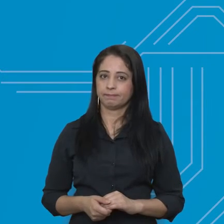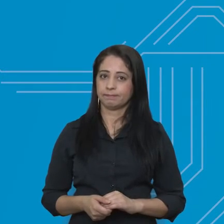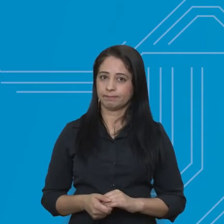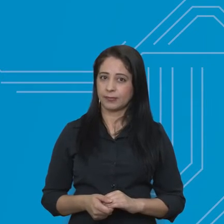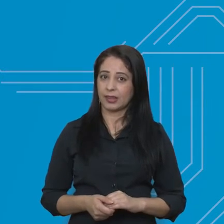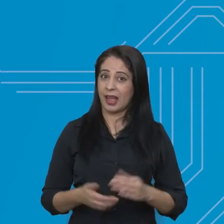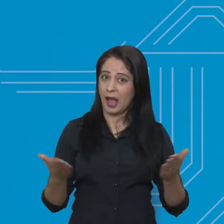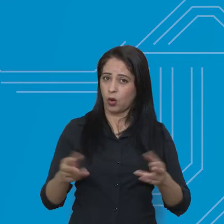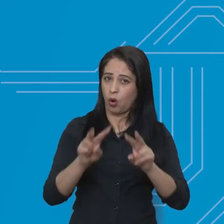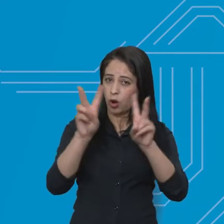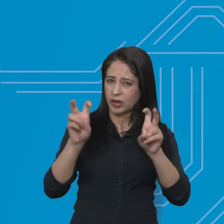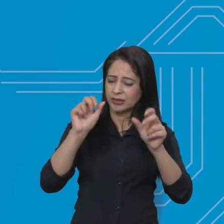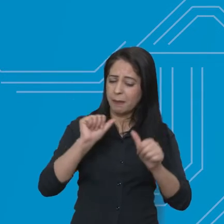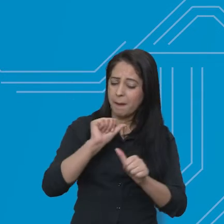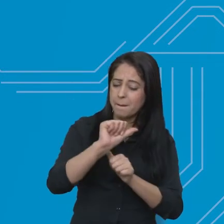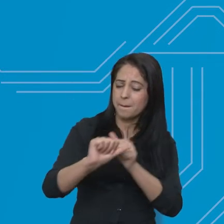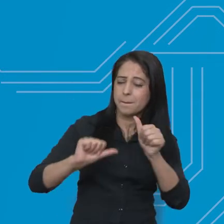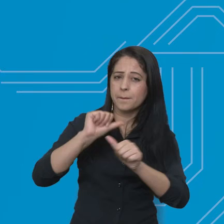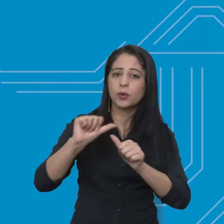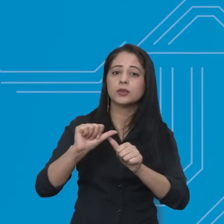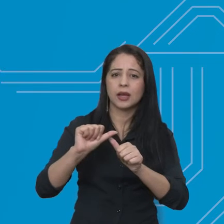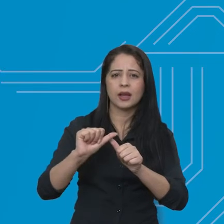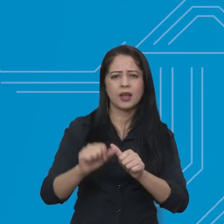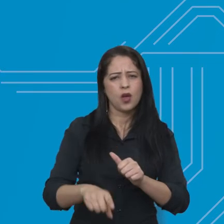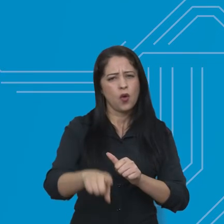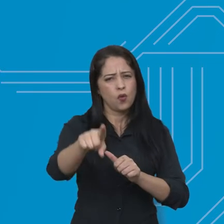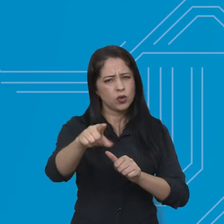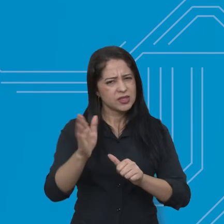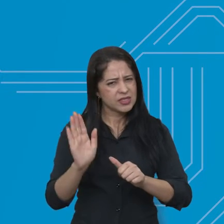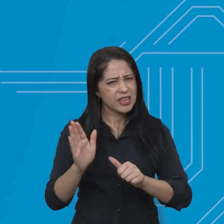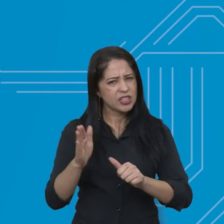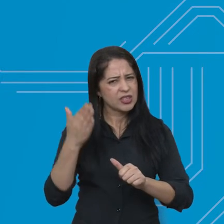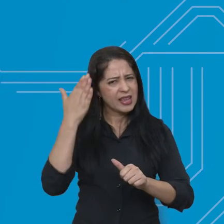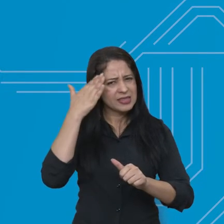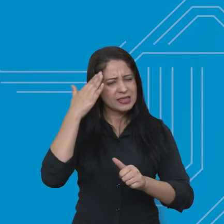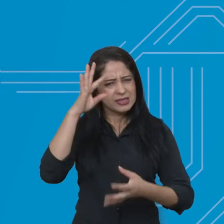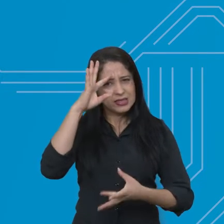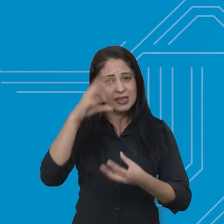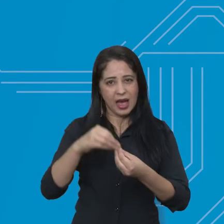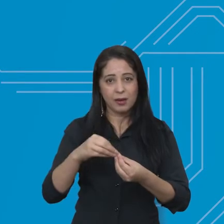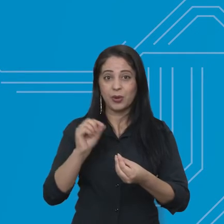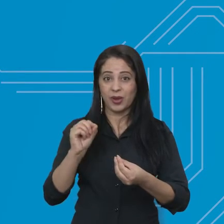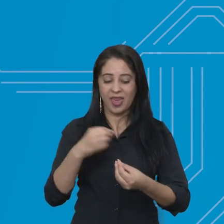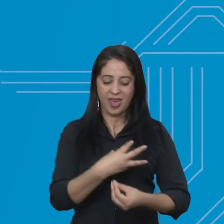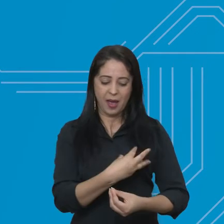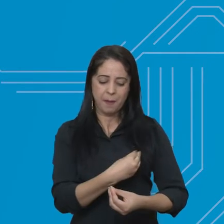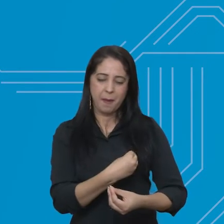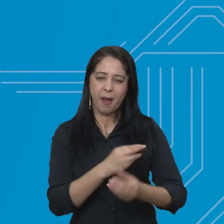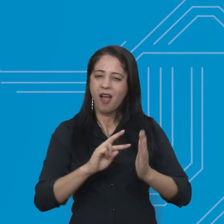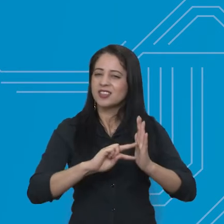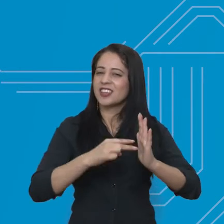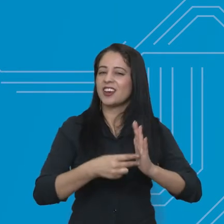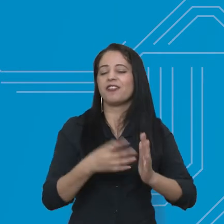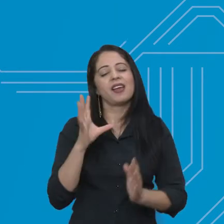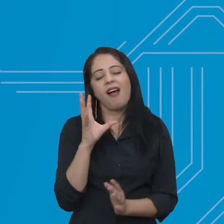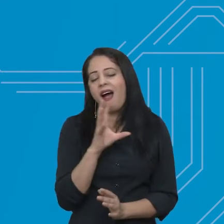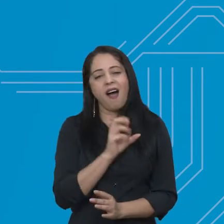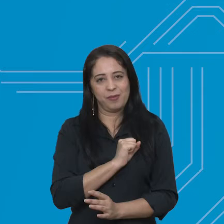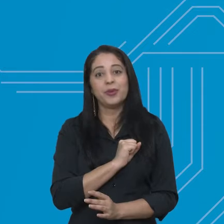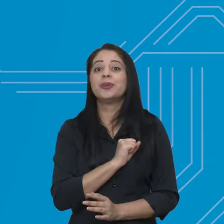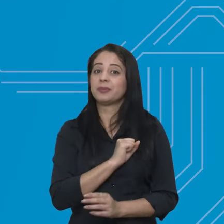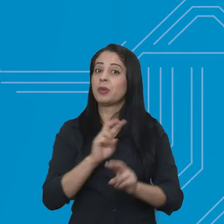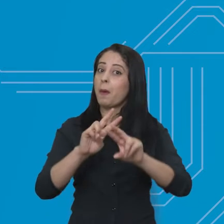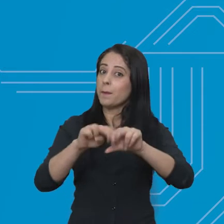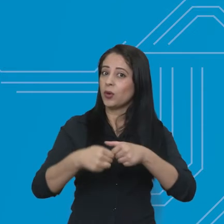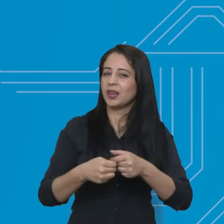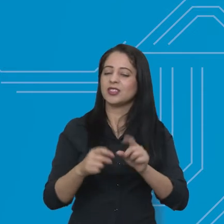que falamos de parto, vamos mudar só o foco desse assunto. Você já ouviu falar que a amamentação é um ato de amor? E que